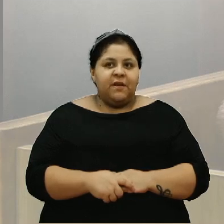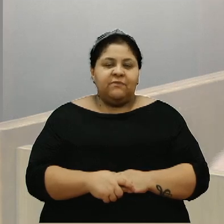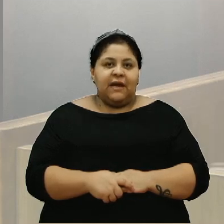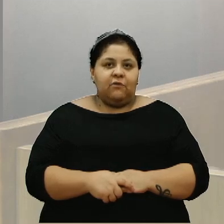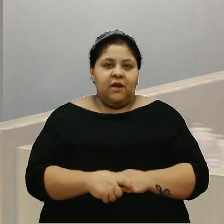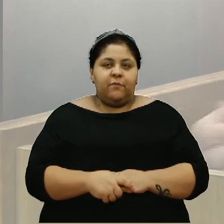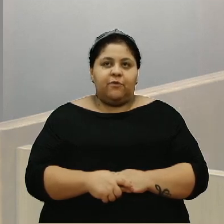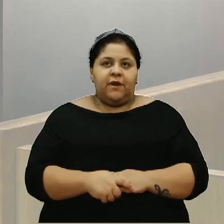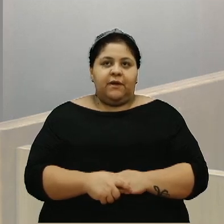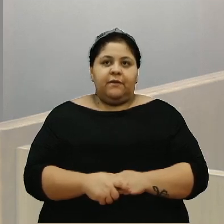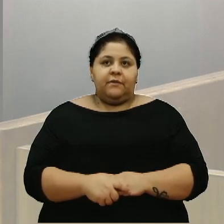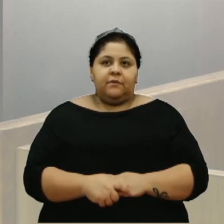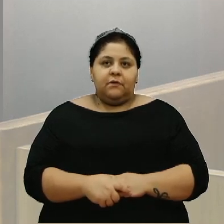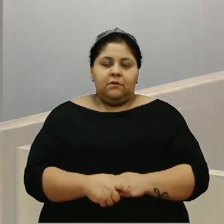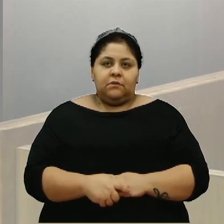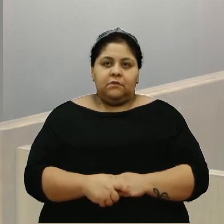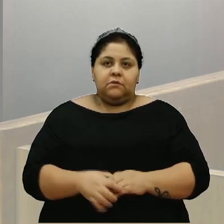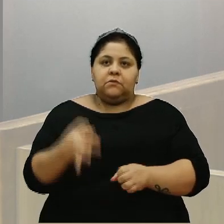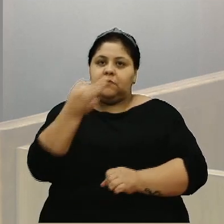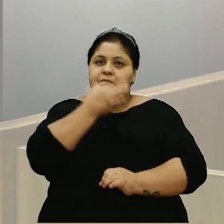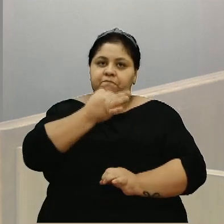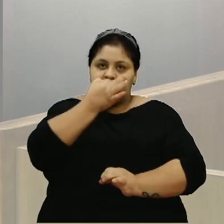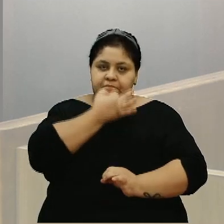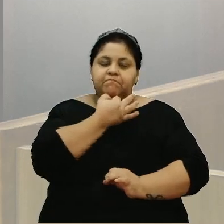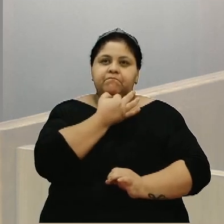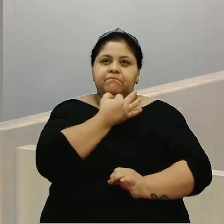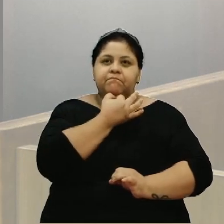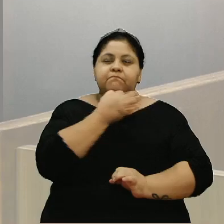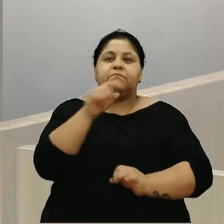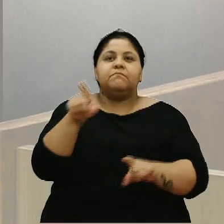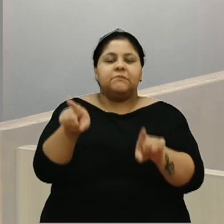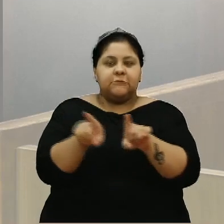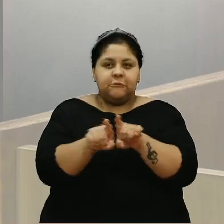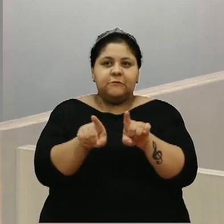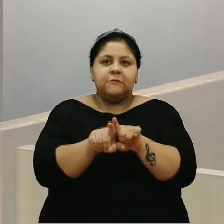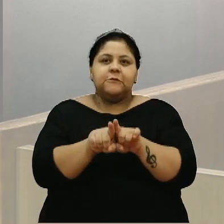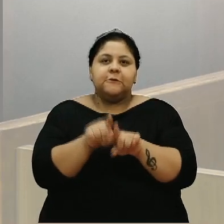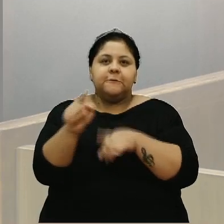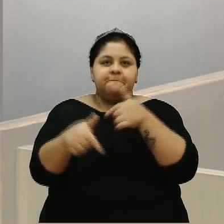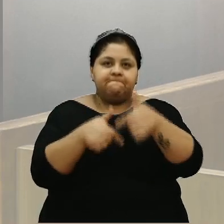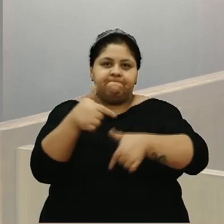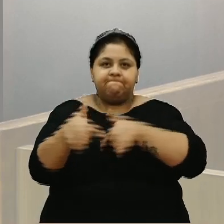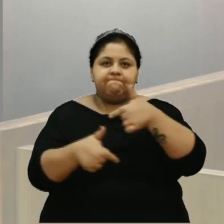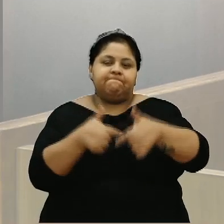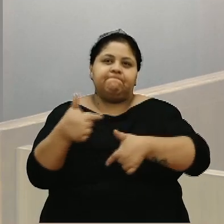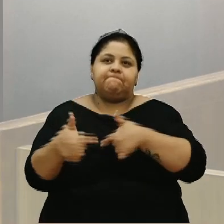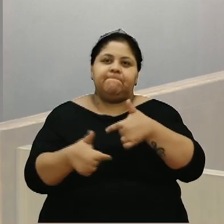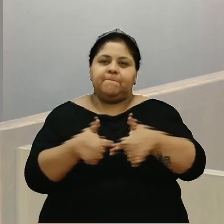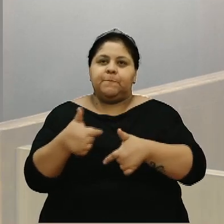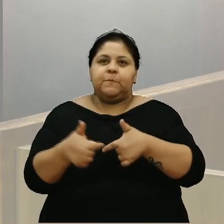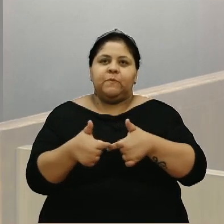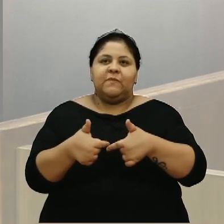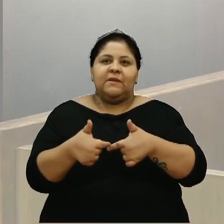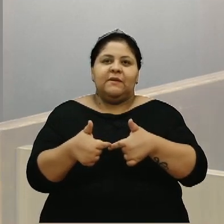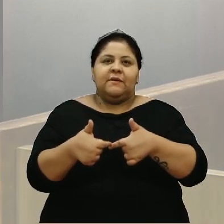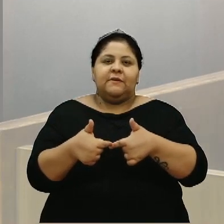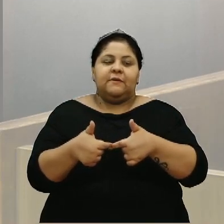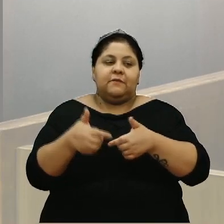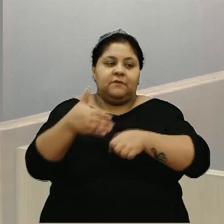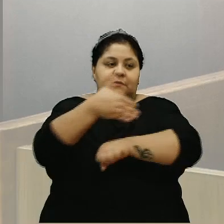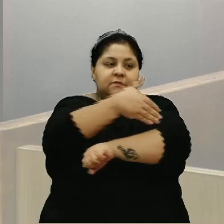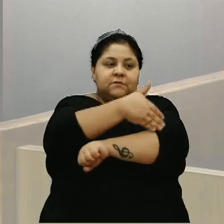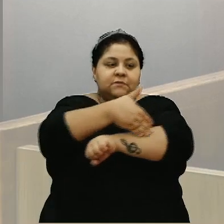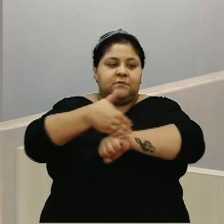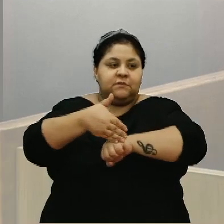do lado de Gramado. E Caxias do Sul também está trabalhando em cima dessas vias, está